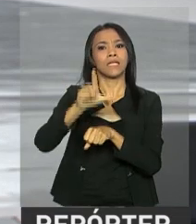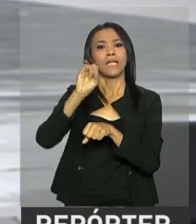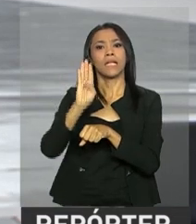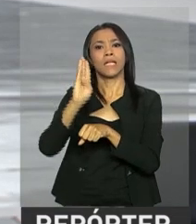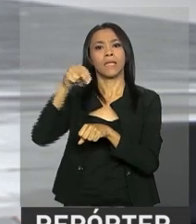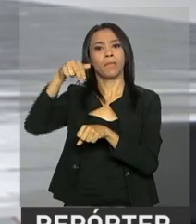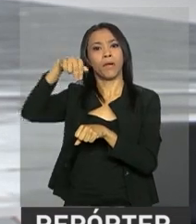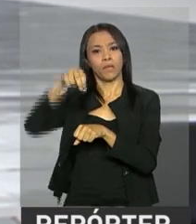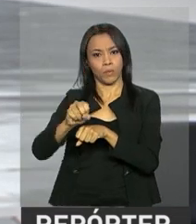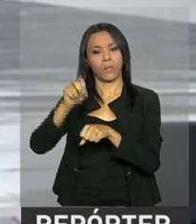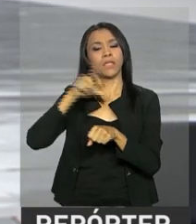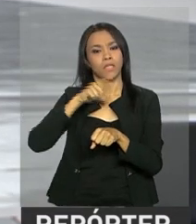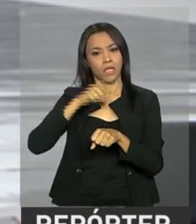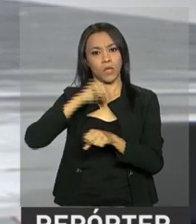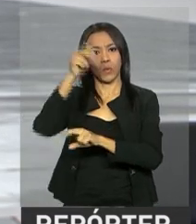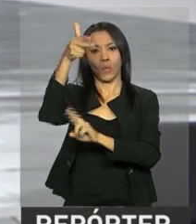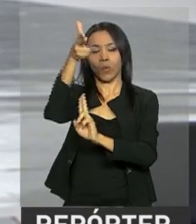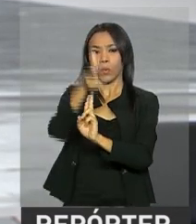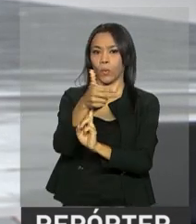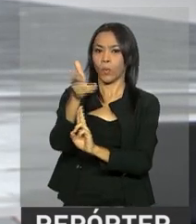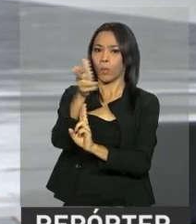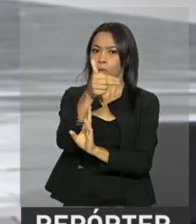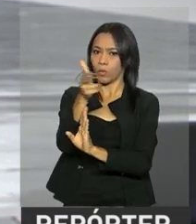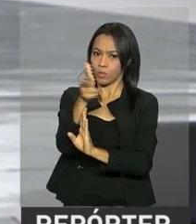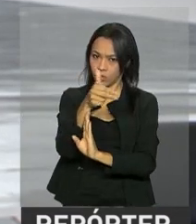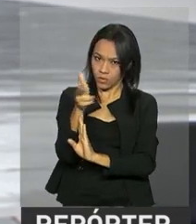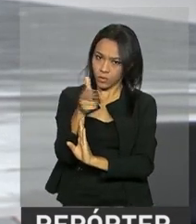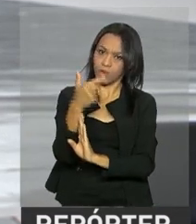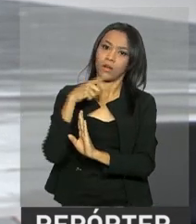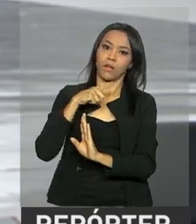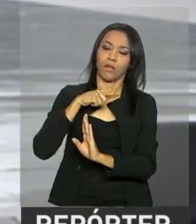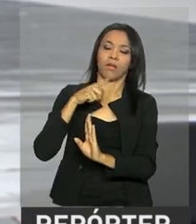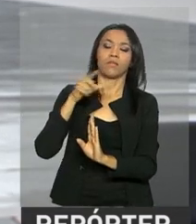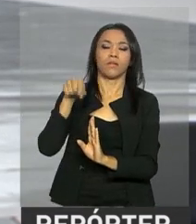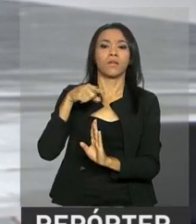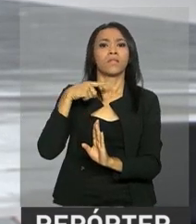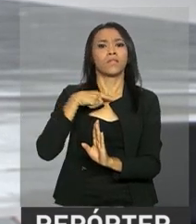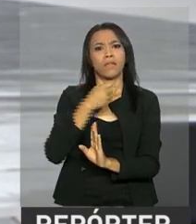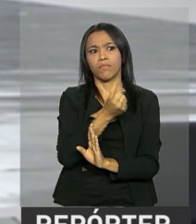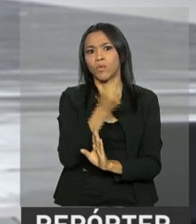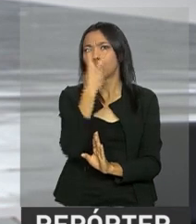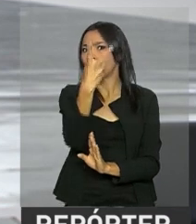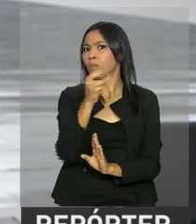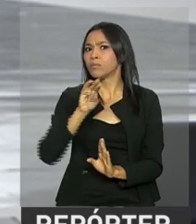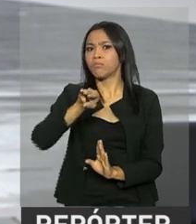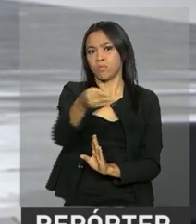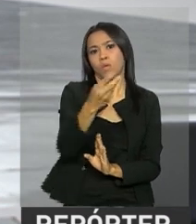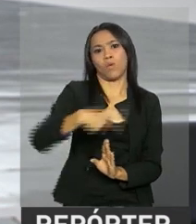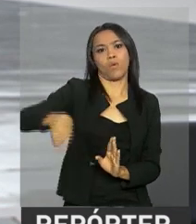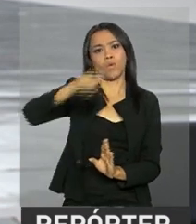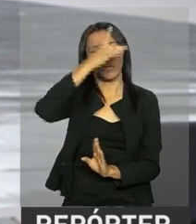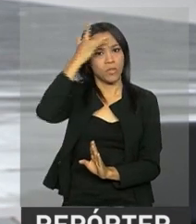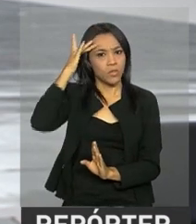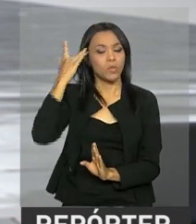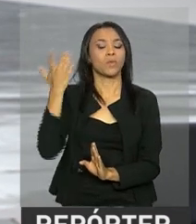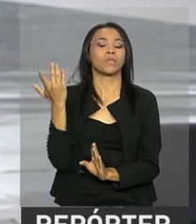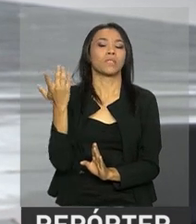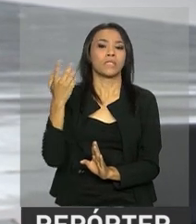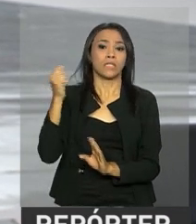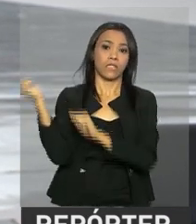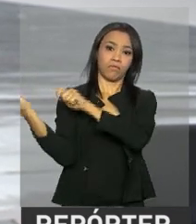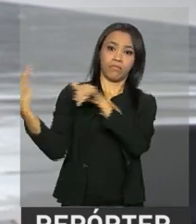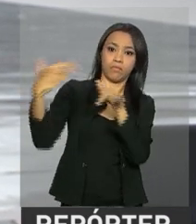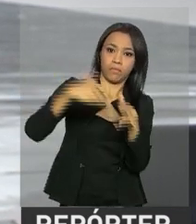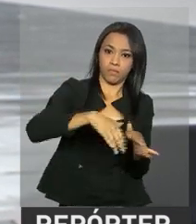Líbano em São Paulo. São cerca de 2 milhões de libaneses e descendentes vivendo na capital paulista. E além de